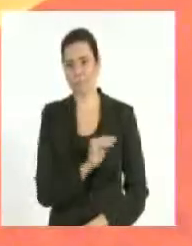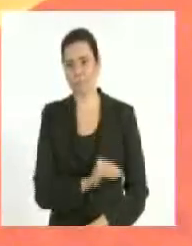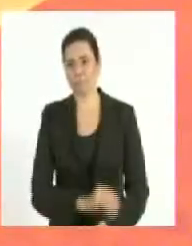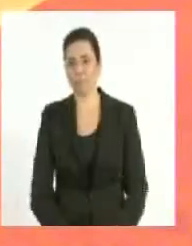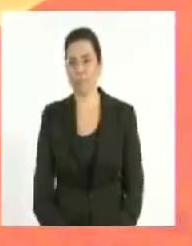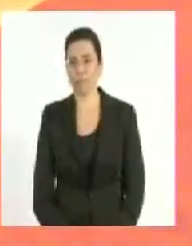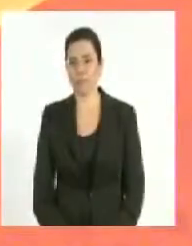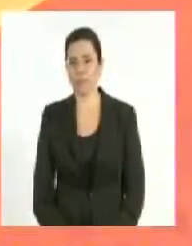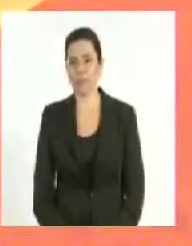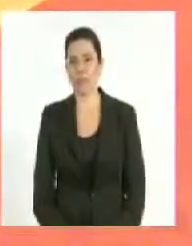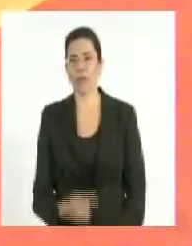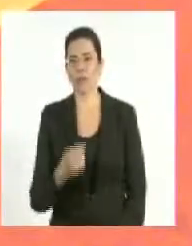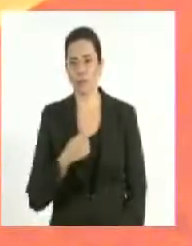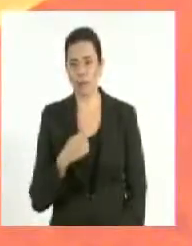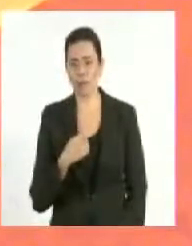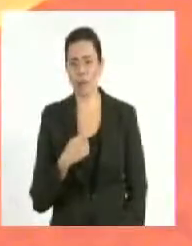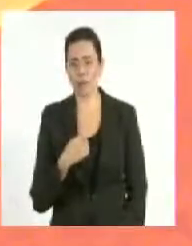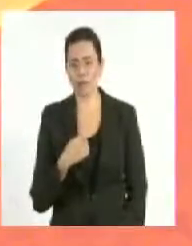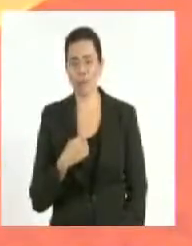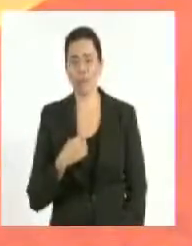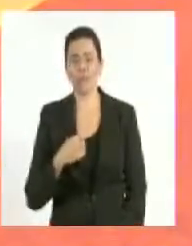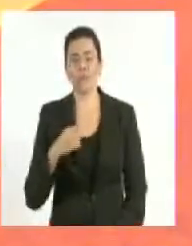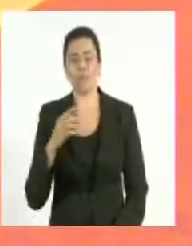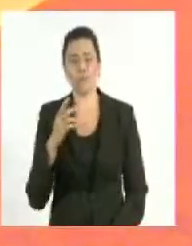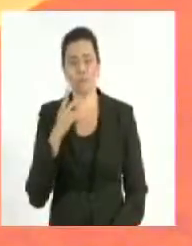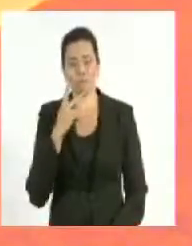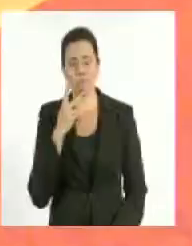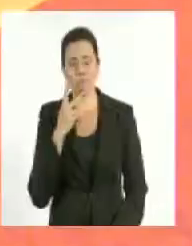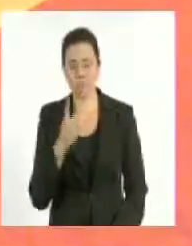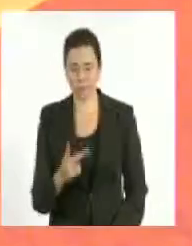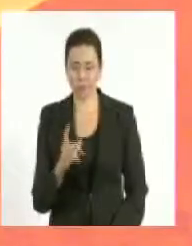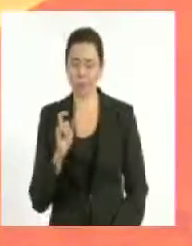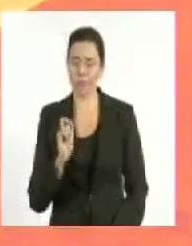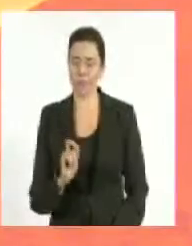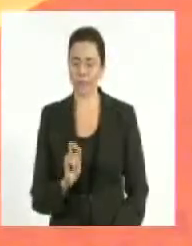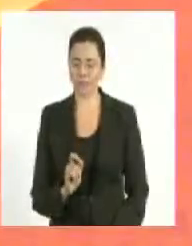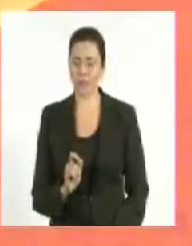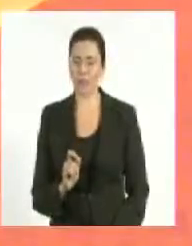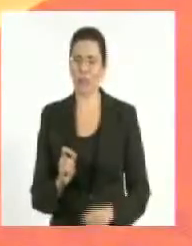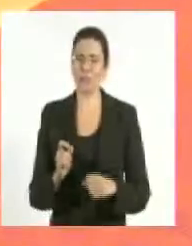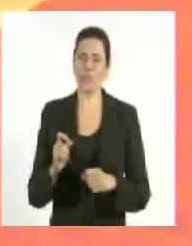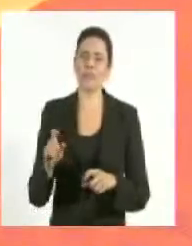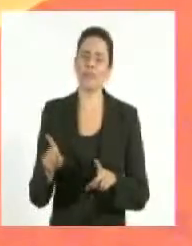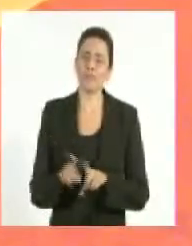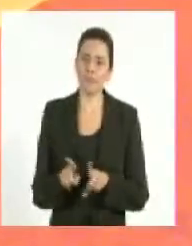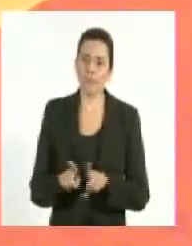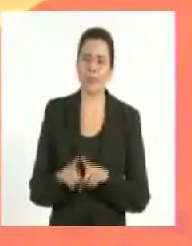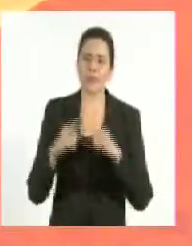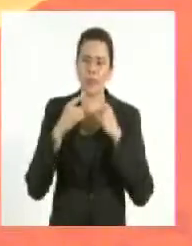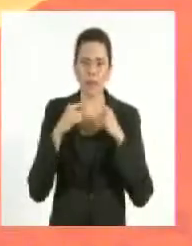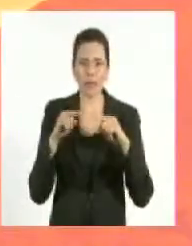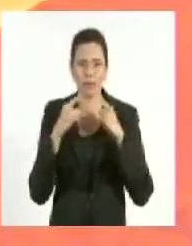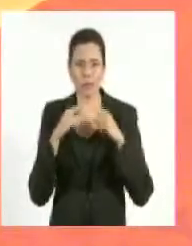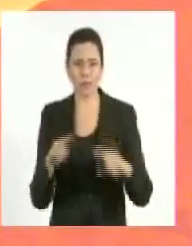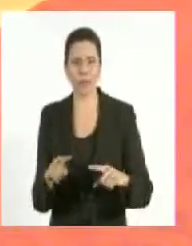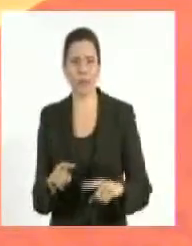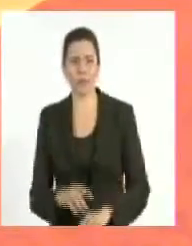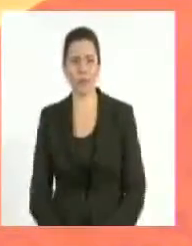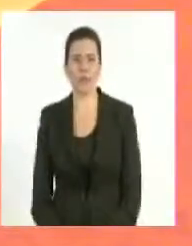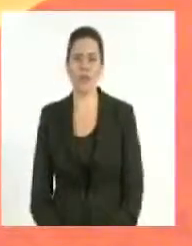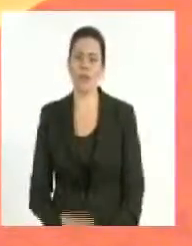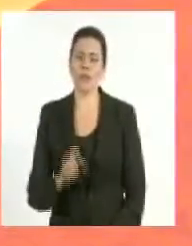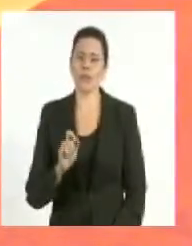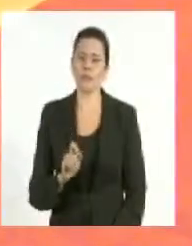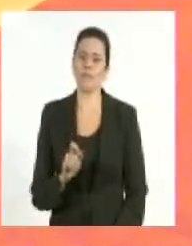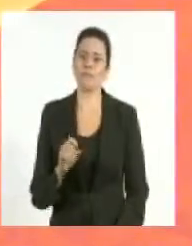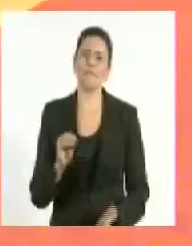de um esqueleto desidratado, de reclamar da ausência dos gritos e dos brados